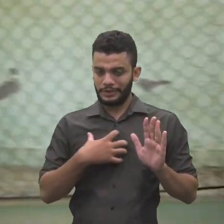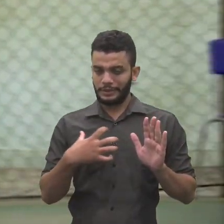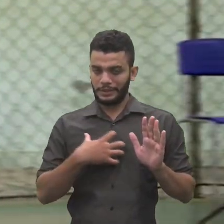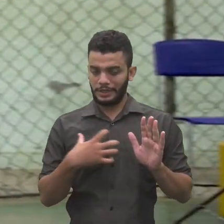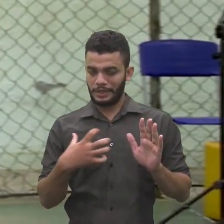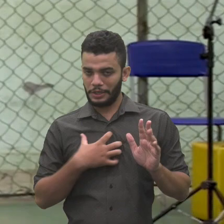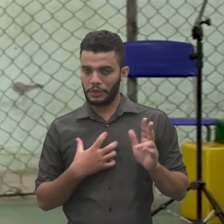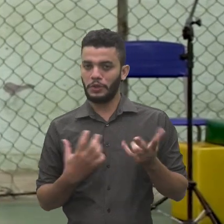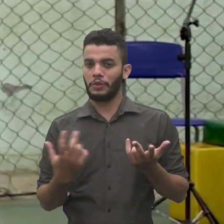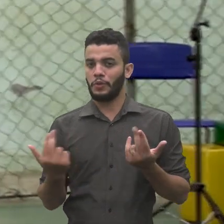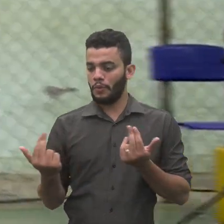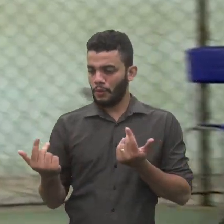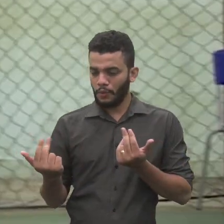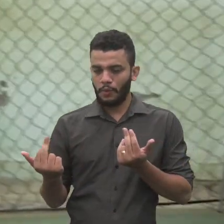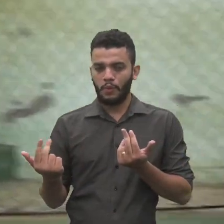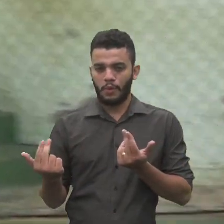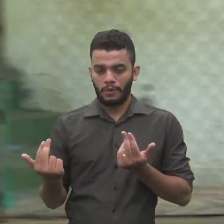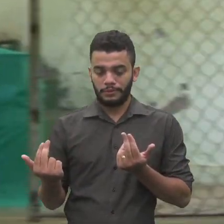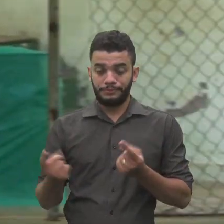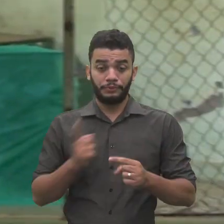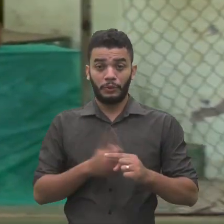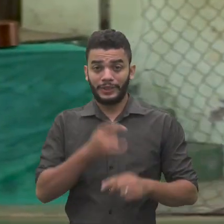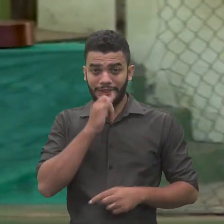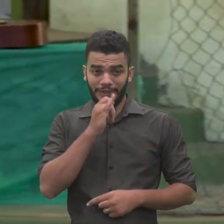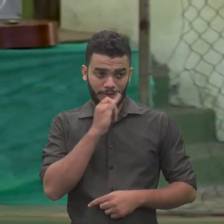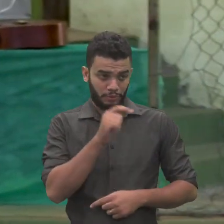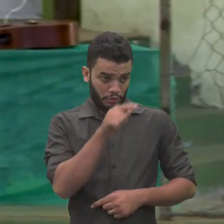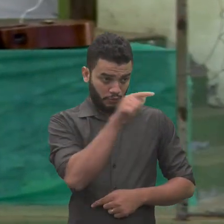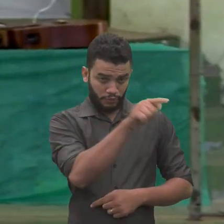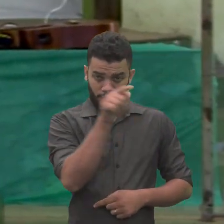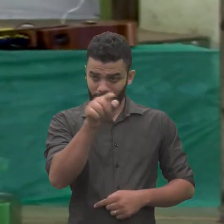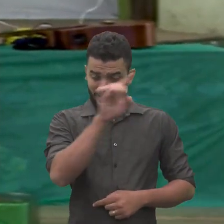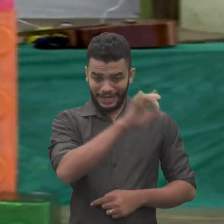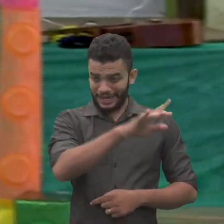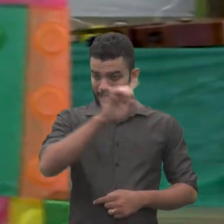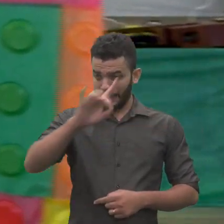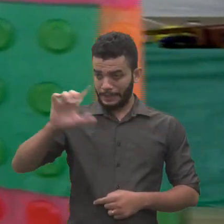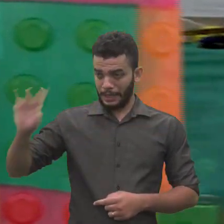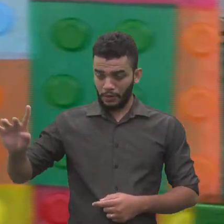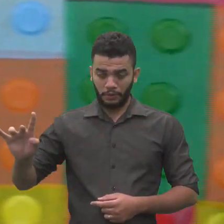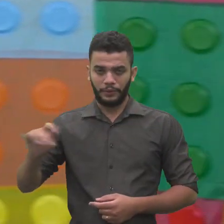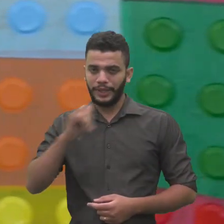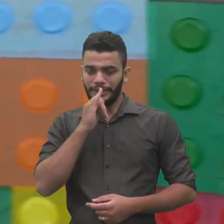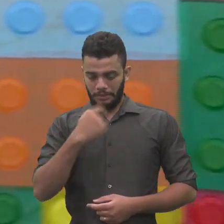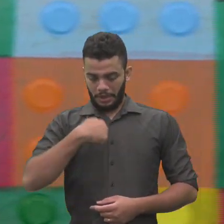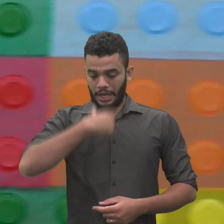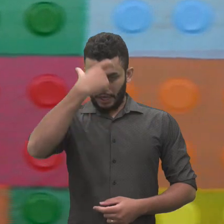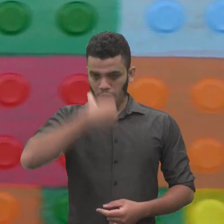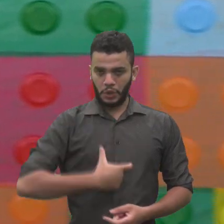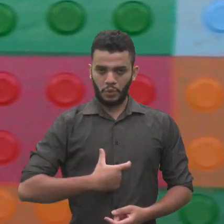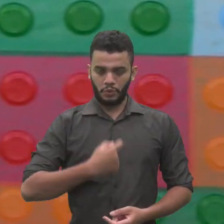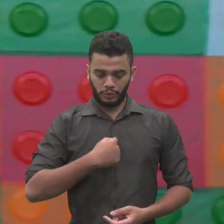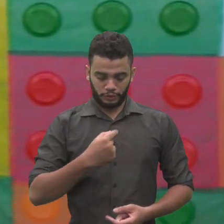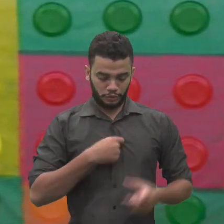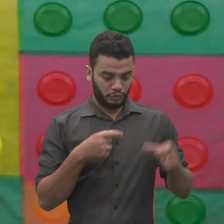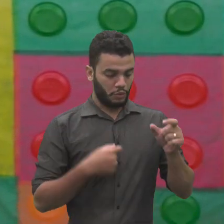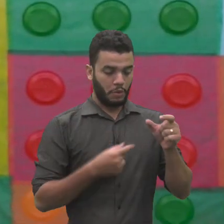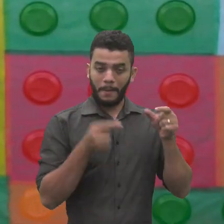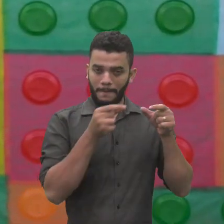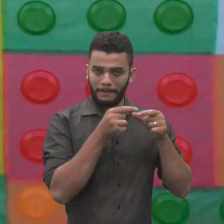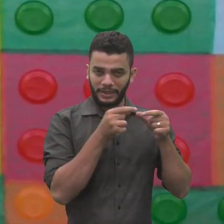vocês. O pessoal da cozinha, o pessoal da secretaria, os professores, os